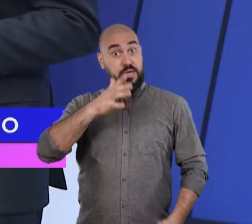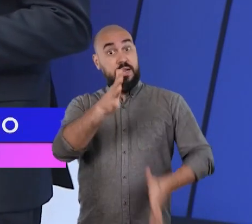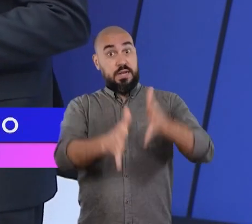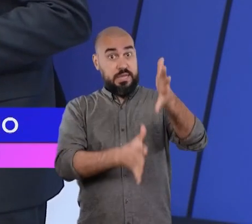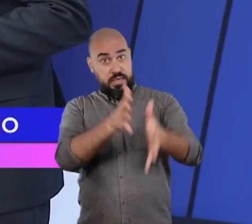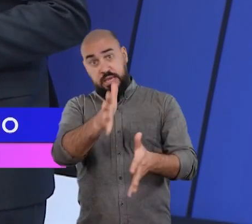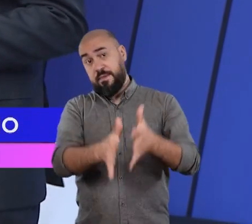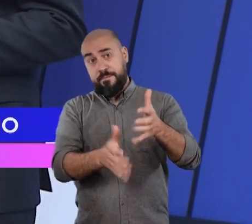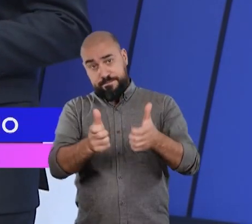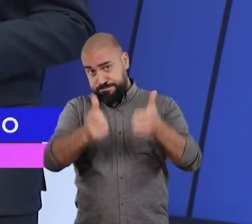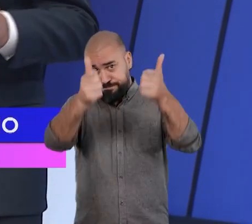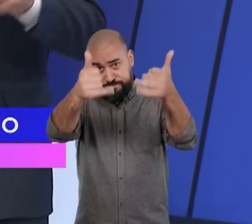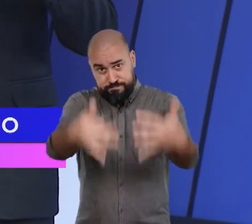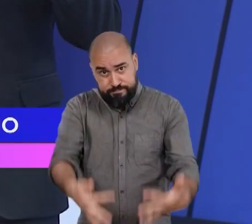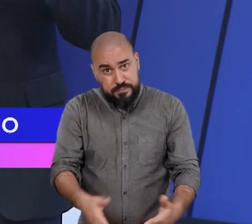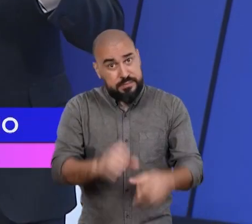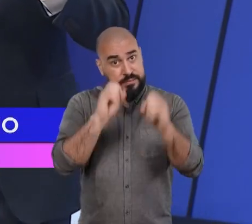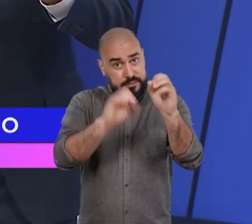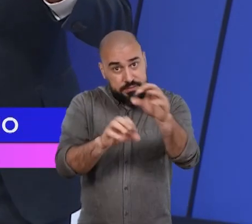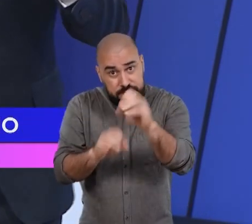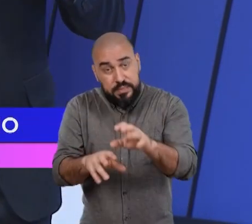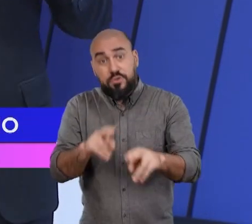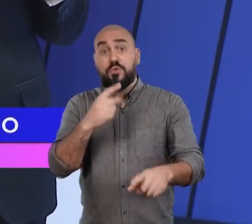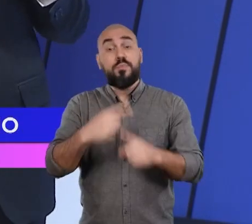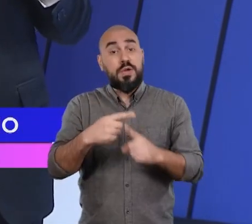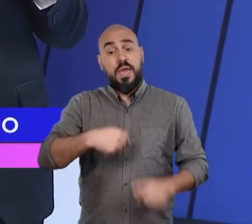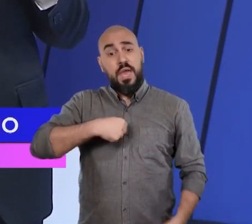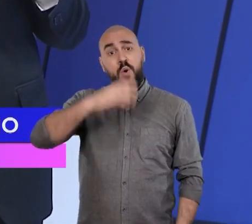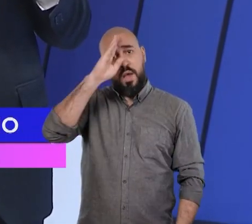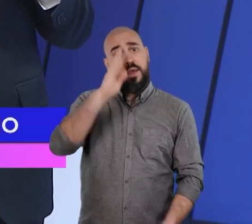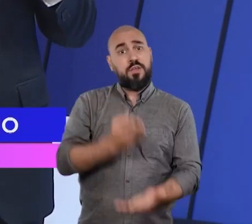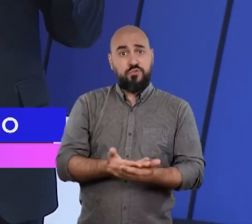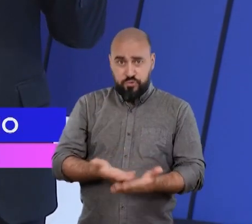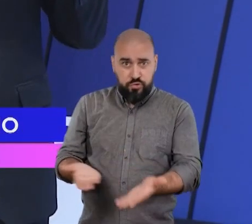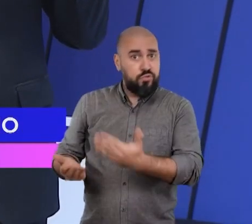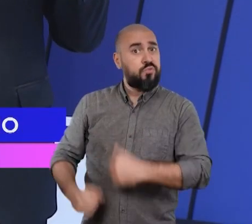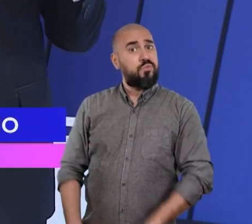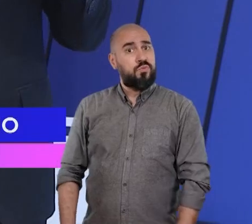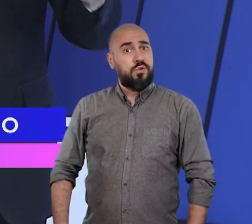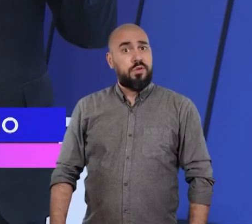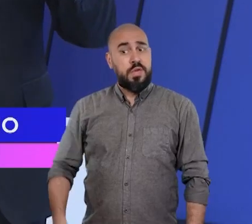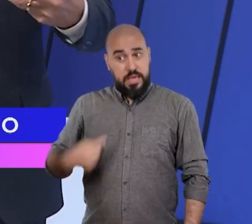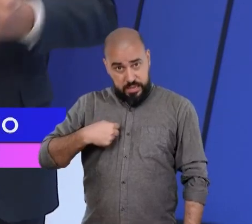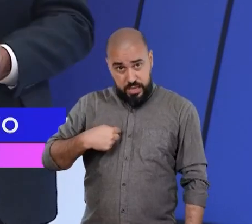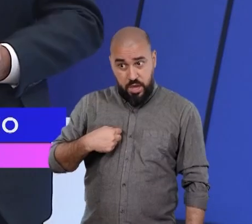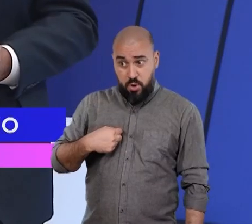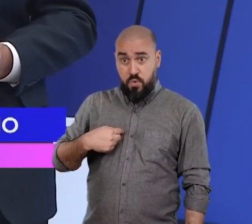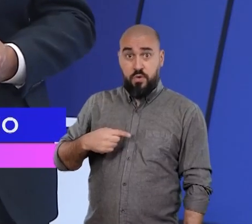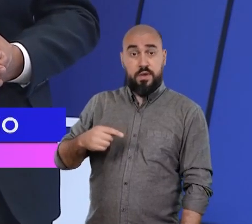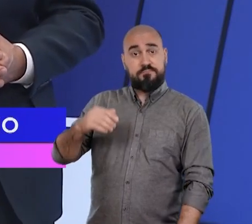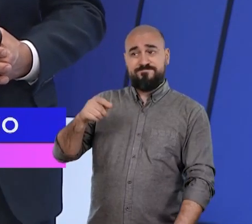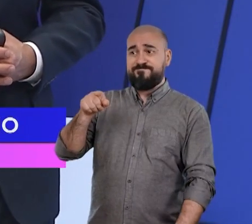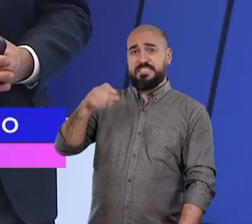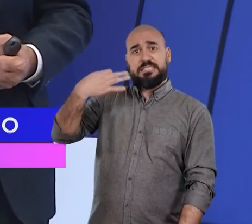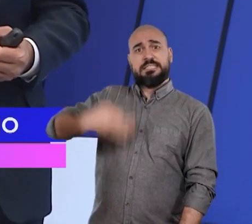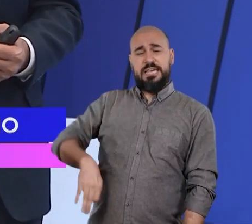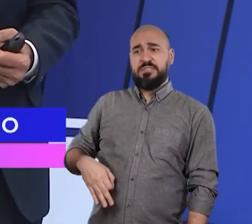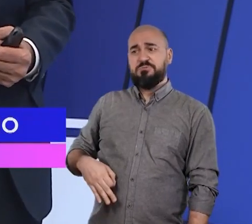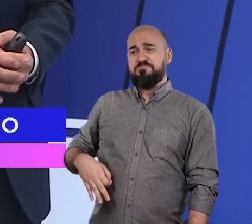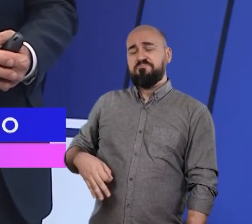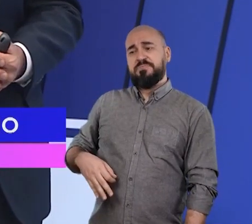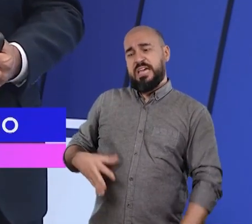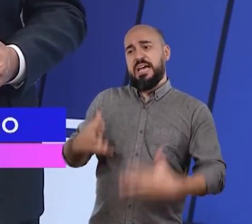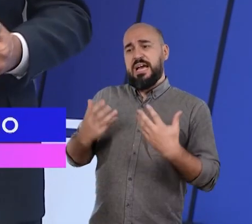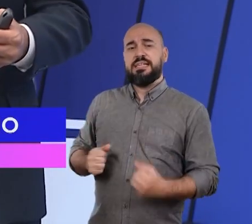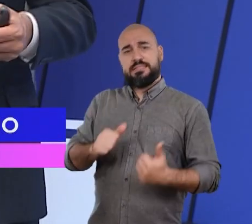agora, abrindo a palavra de Deus e te ensinando essas coisas, porque eu creio nisso. Porque eu compreendi essas verdades da palavra do Senhor. E eu lhe